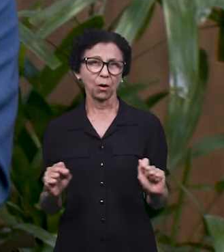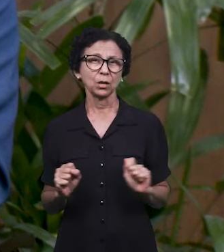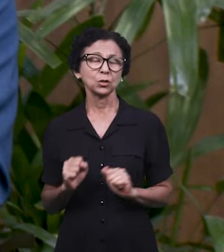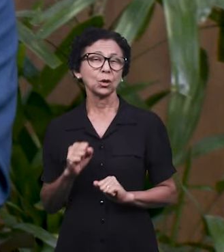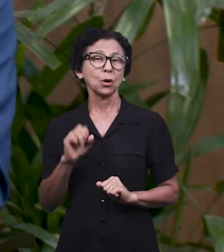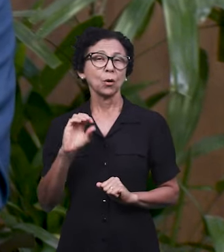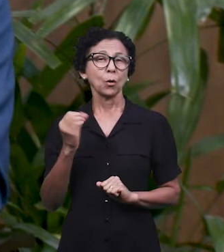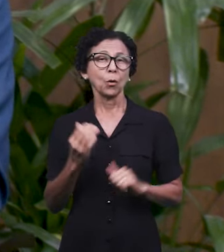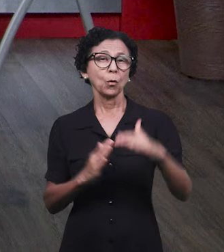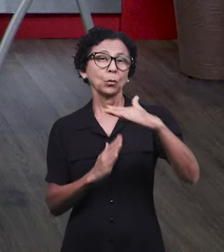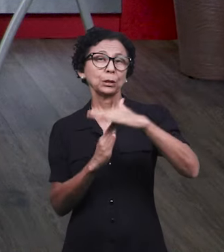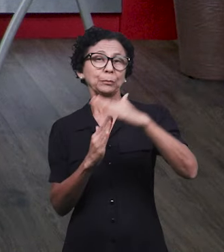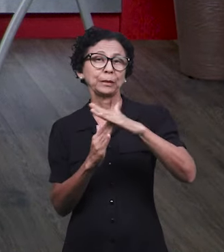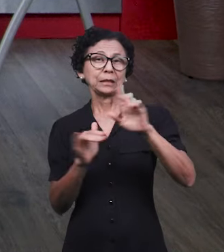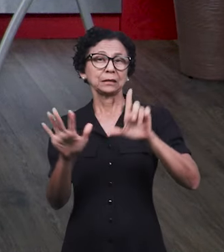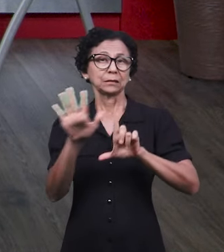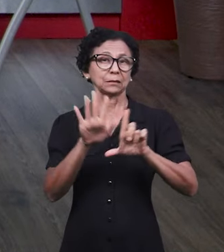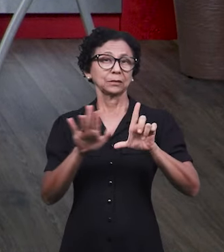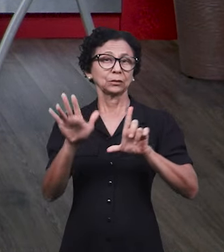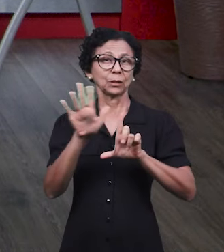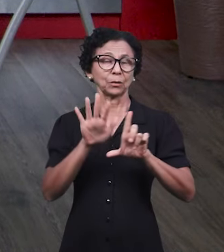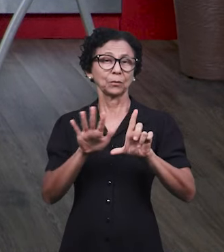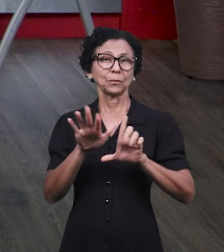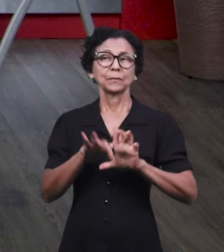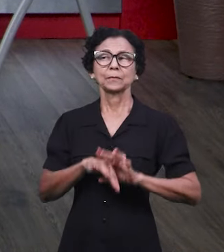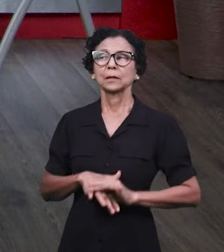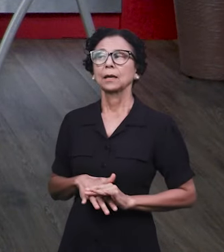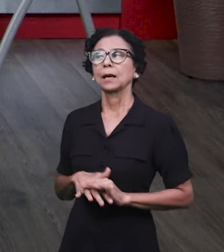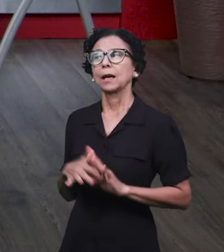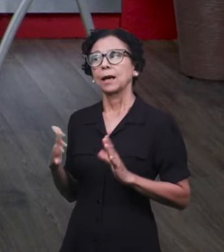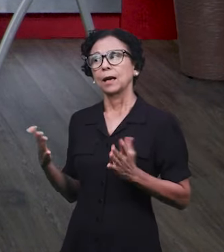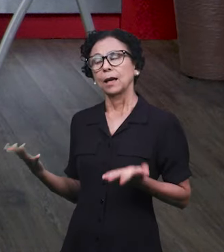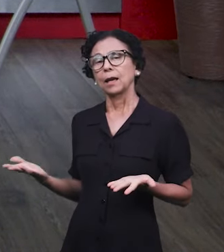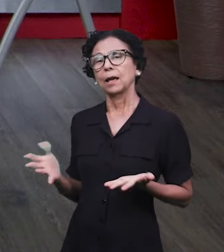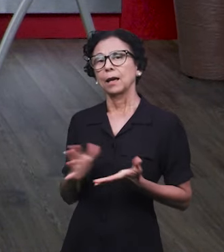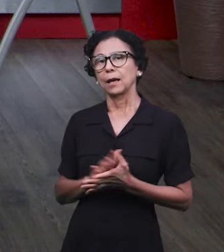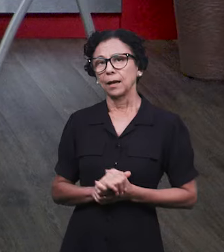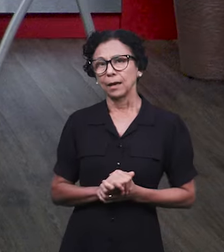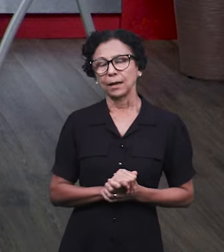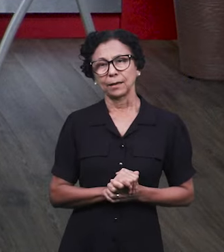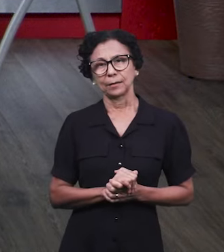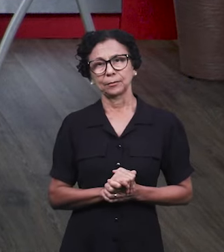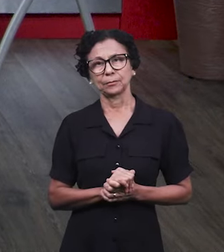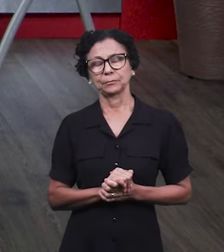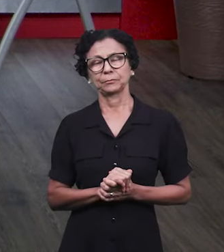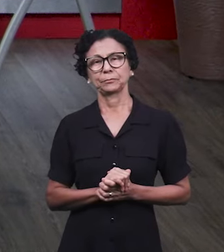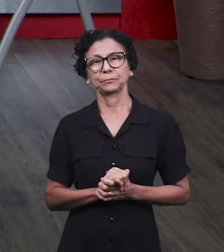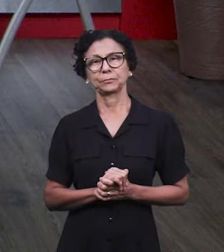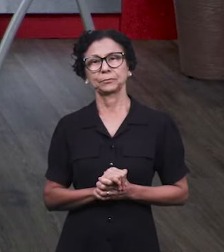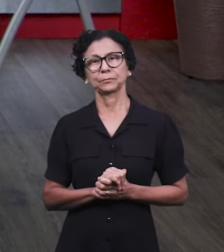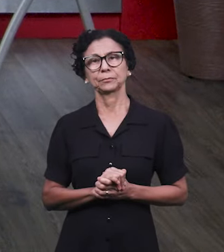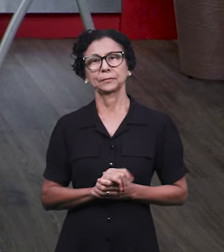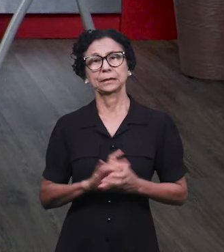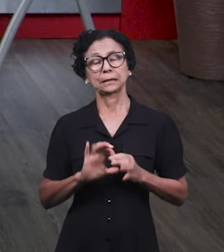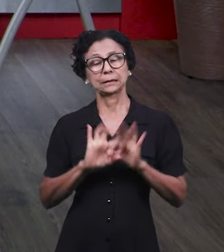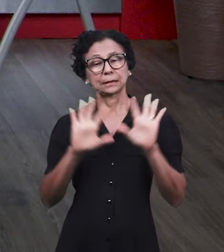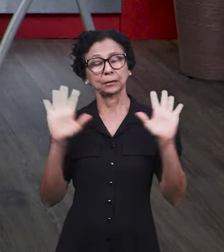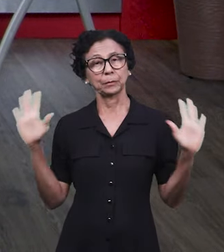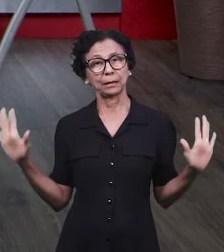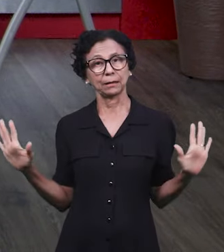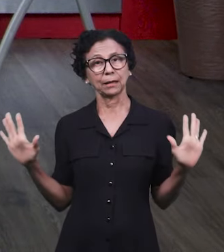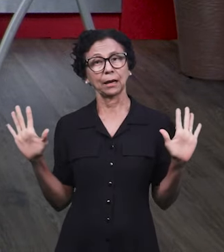ambiente virtual então a liberdade é de expressão ela não é absoluta né Eh